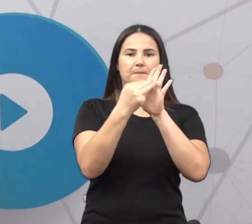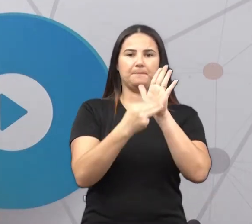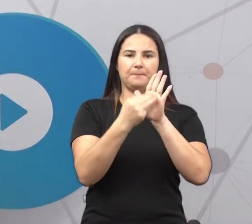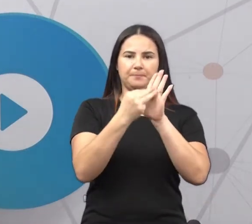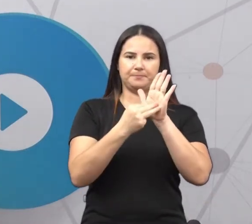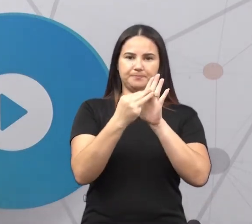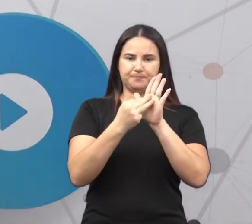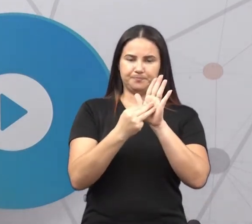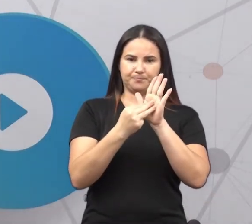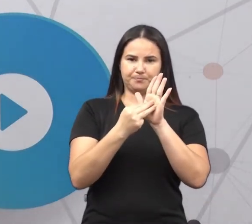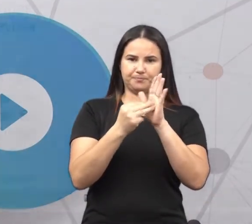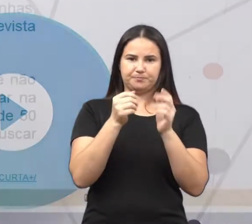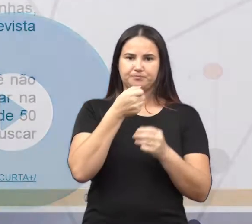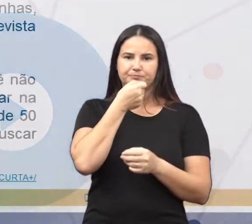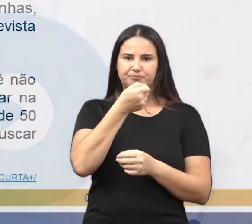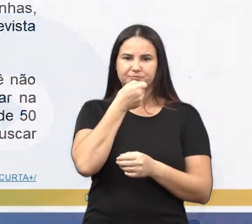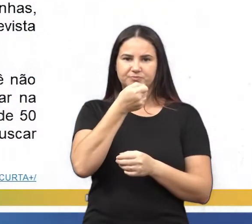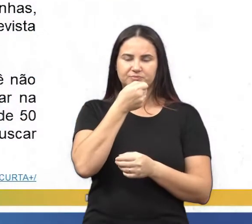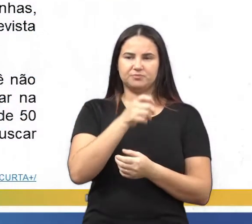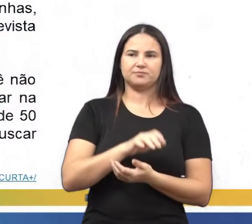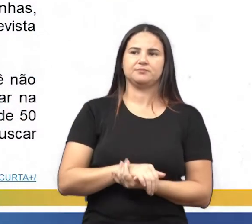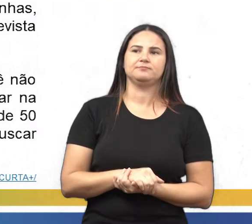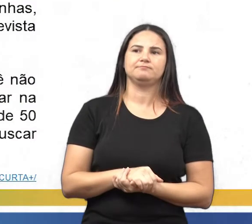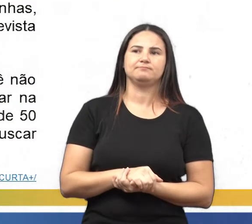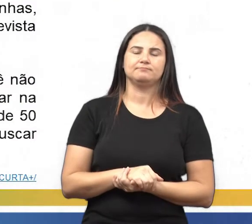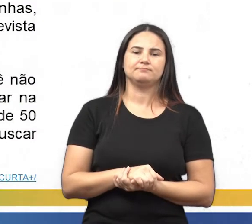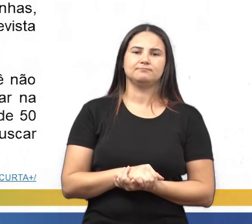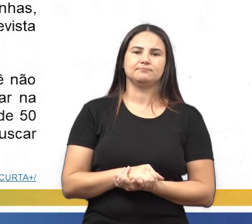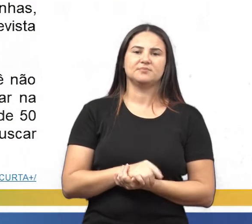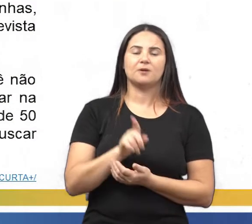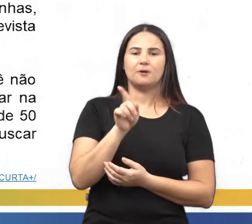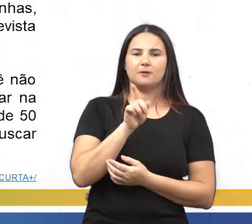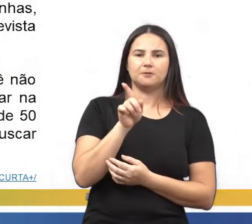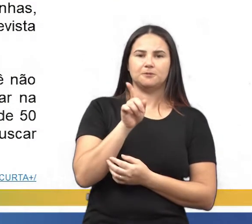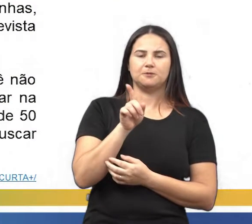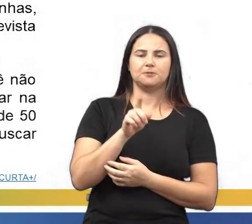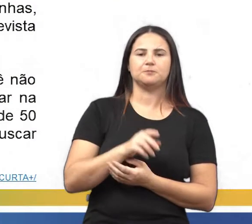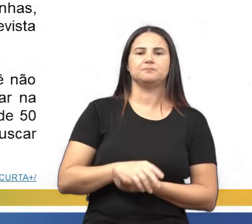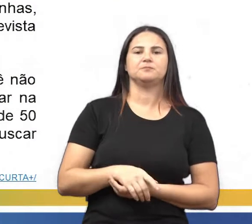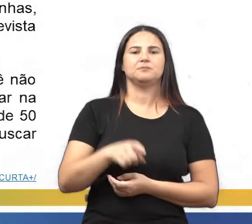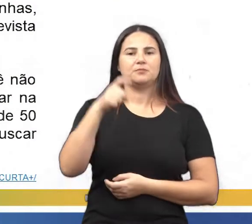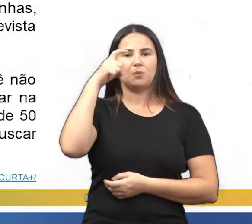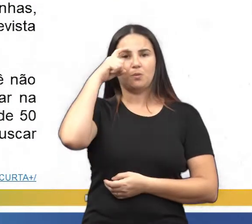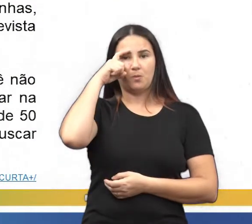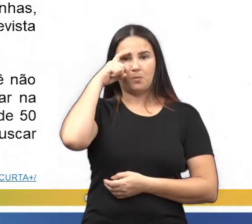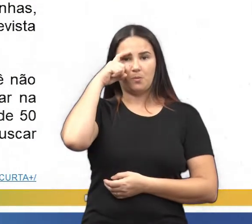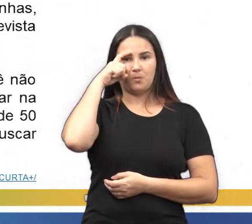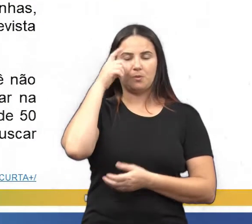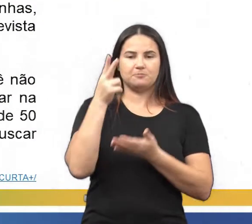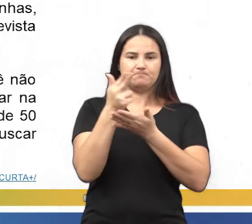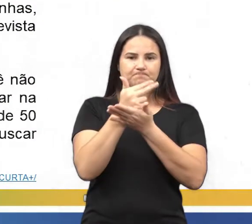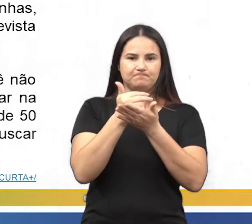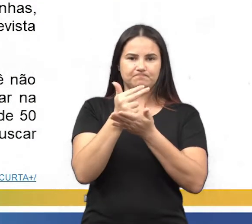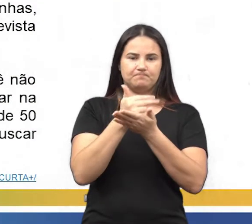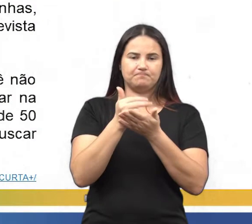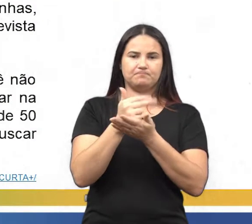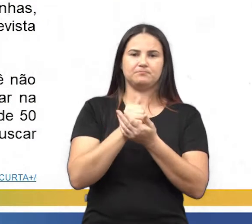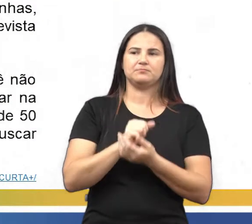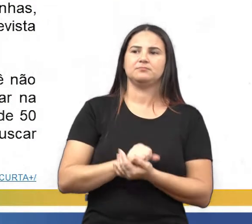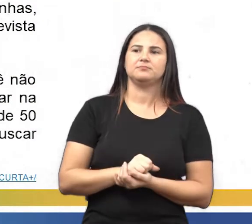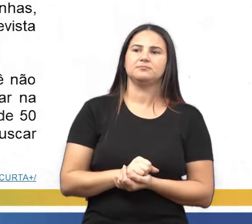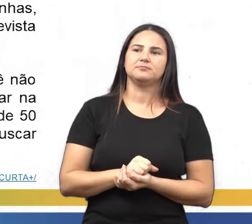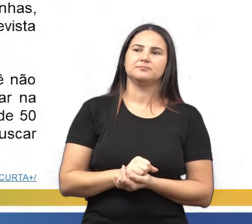prestar atenção aqui na tela. Aqui, ó, nós já temos a imagem do Maurício de Souza com os